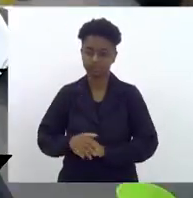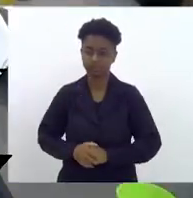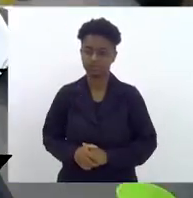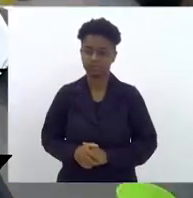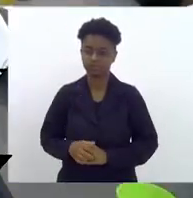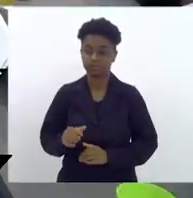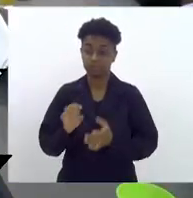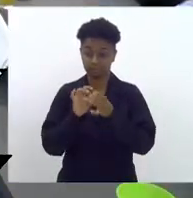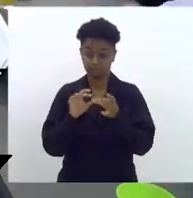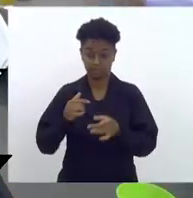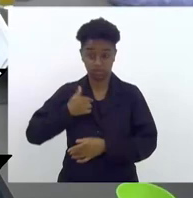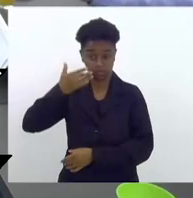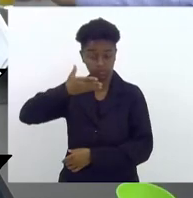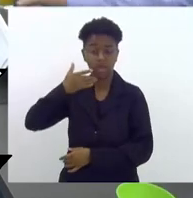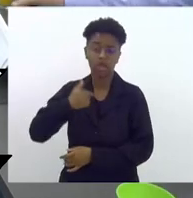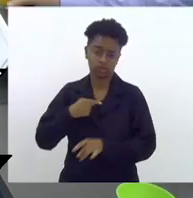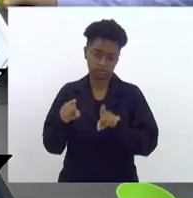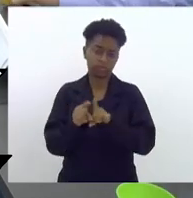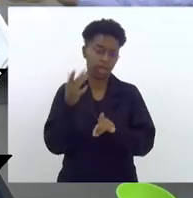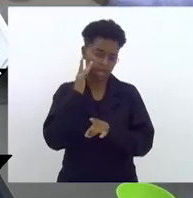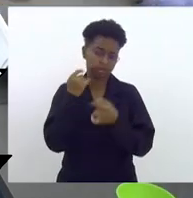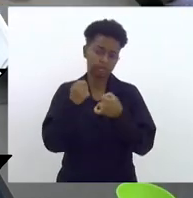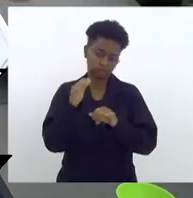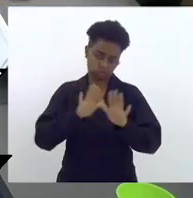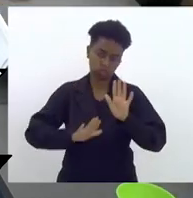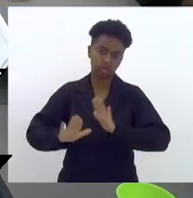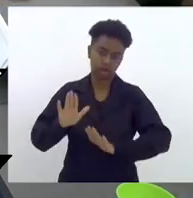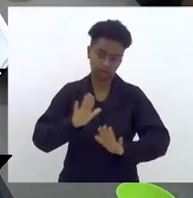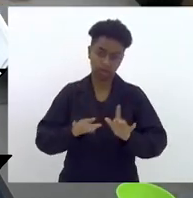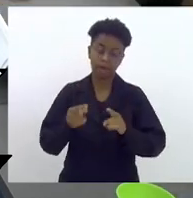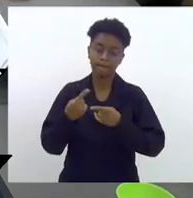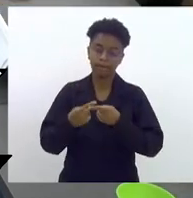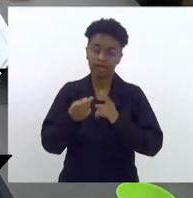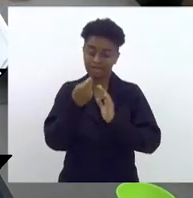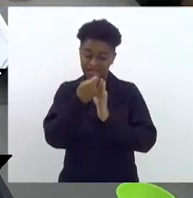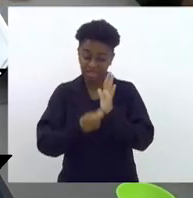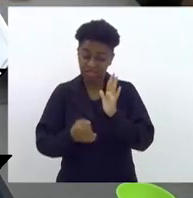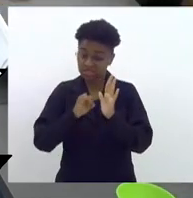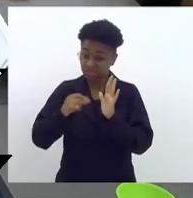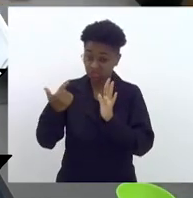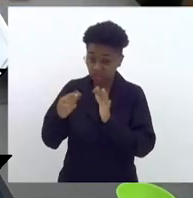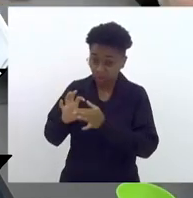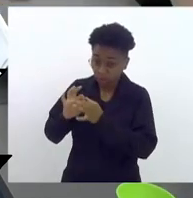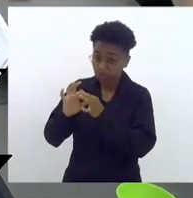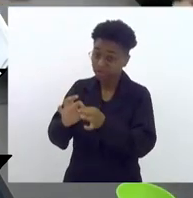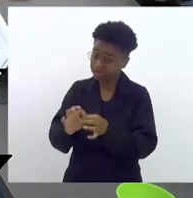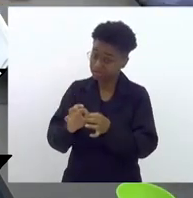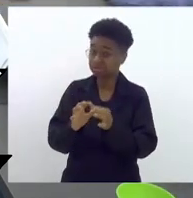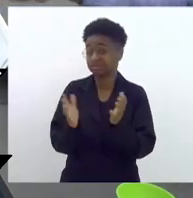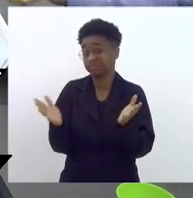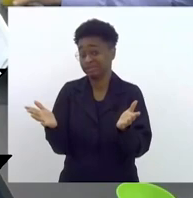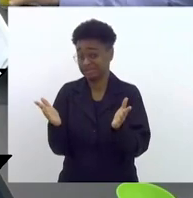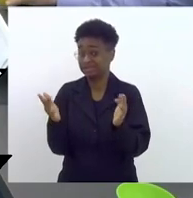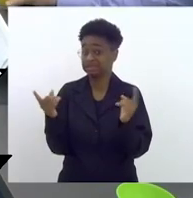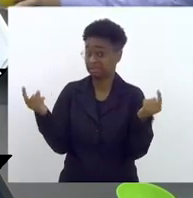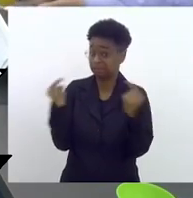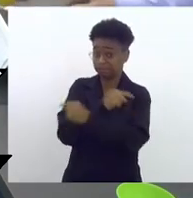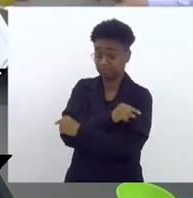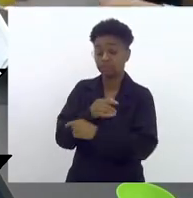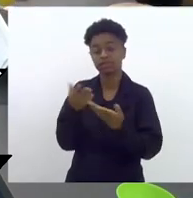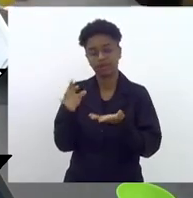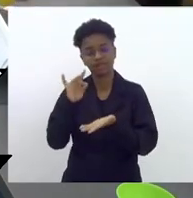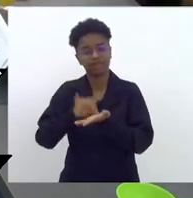só uma parte para finalizar Eu também acho que tem que ter cuidado né é texto fora de contexto texto Então de fato uma gravação